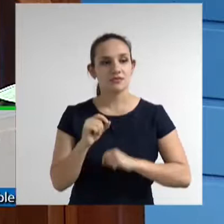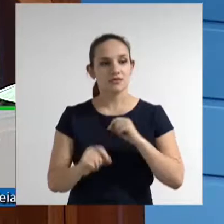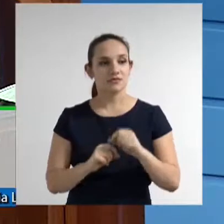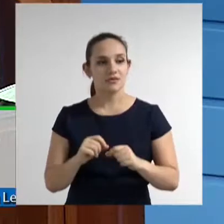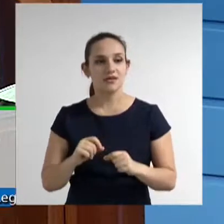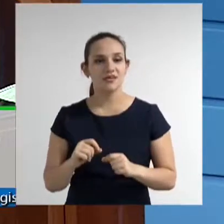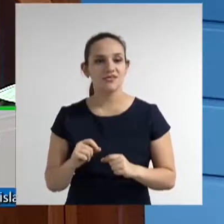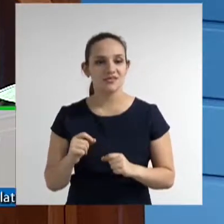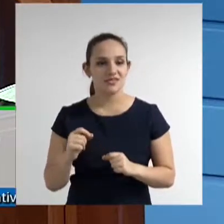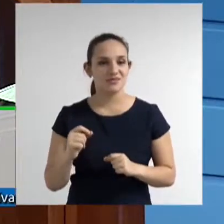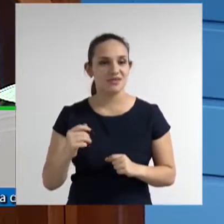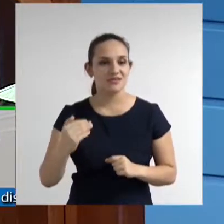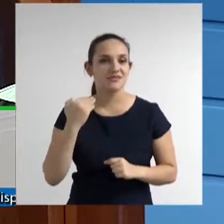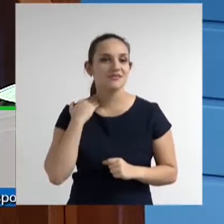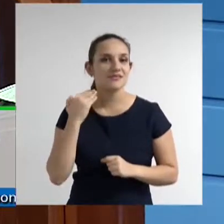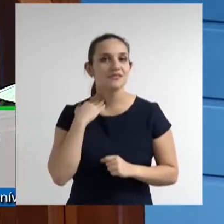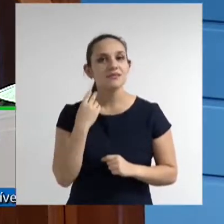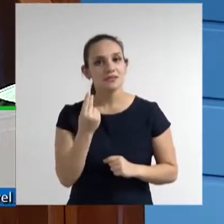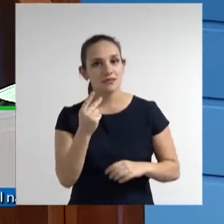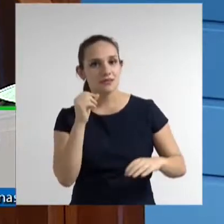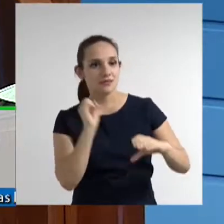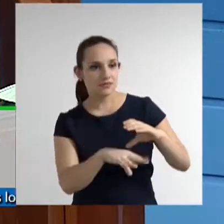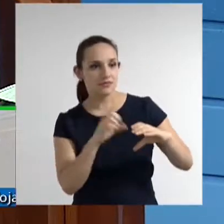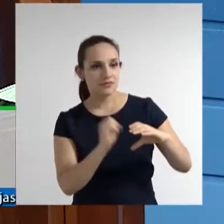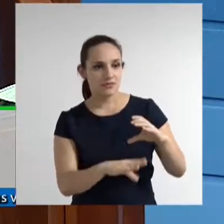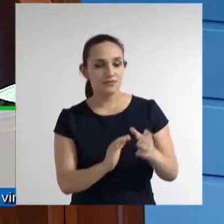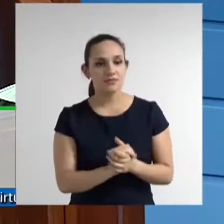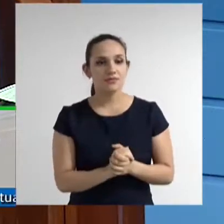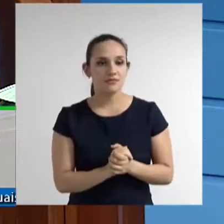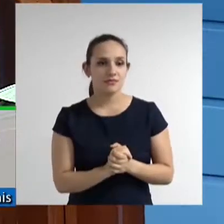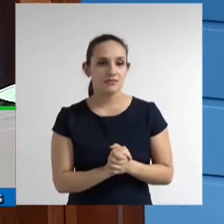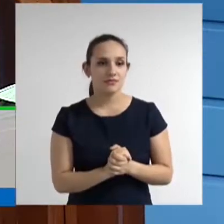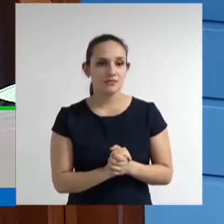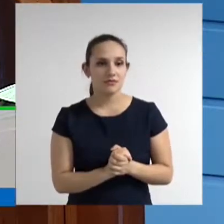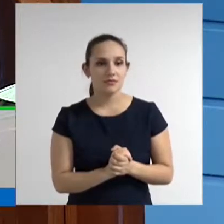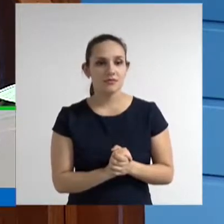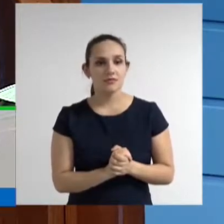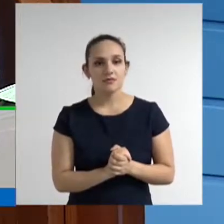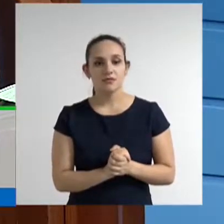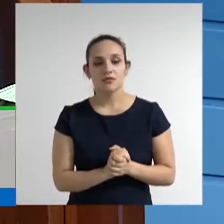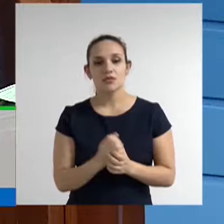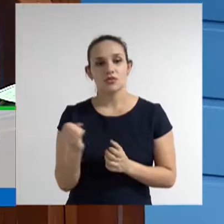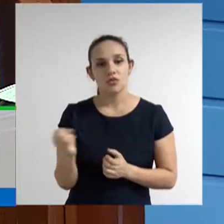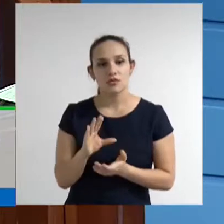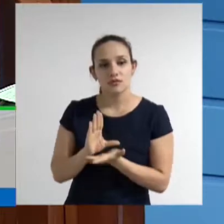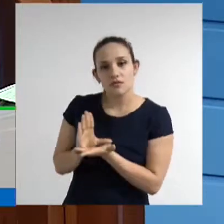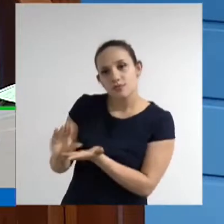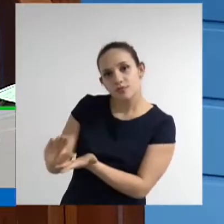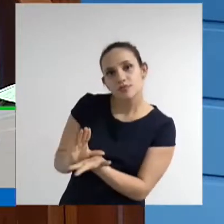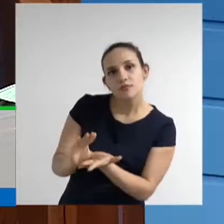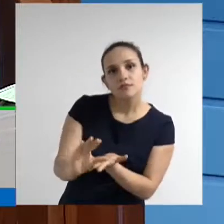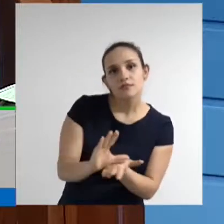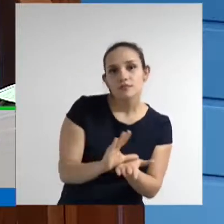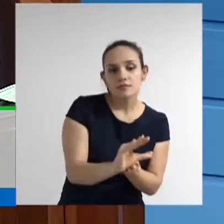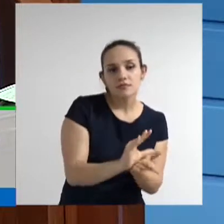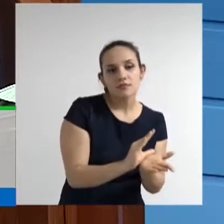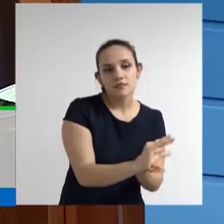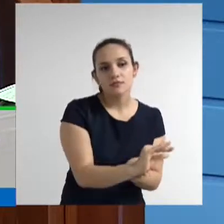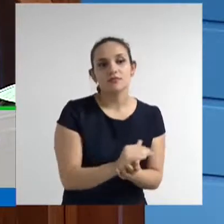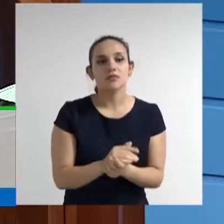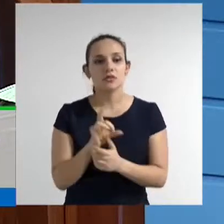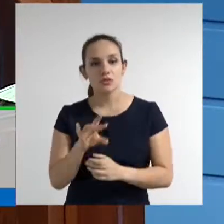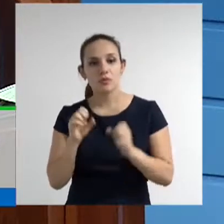reserva passar a apresentar saldo suficiente para que sejam feitos novos repasses ao Tesouro do Estado, tão somente poderá